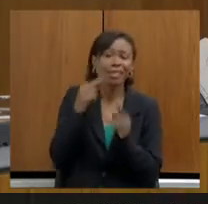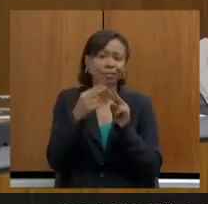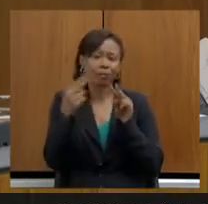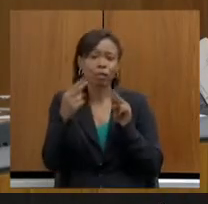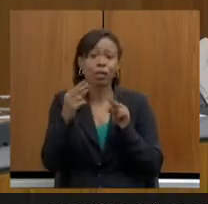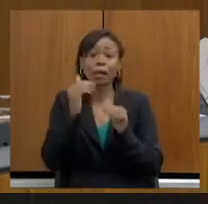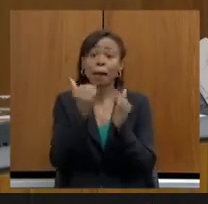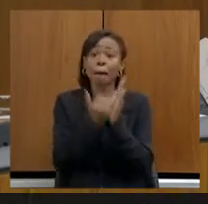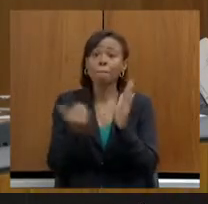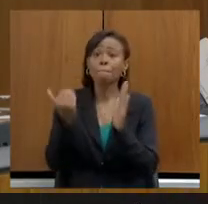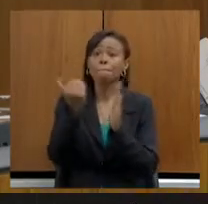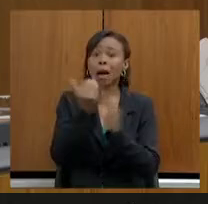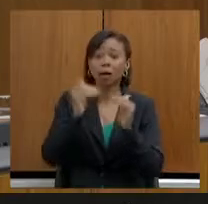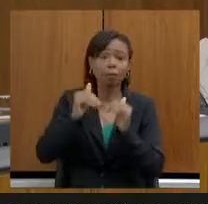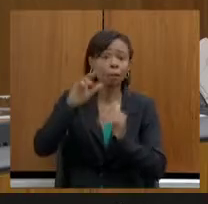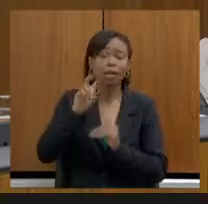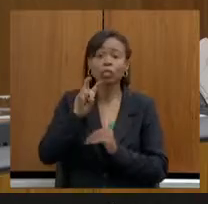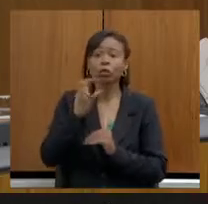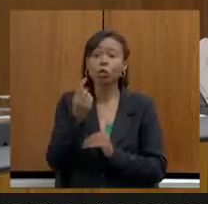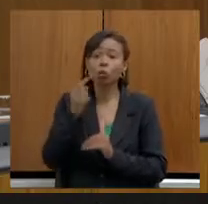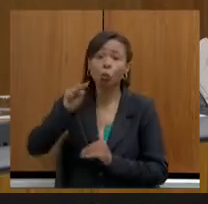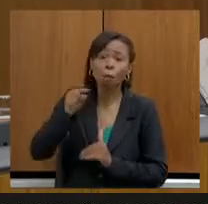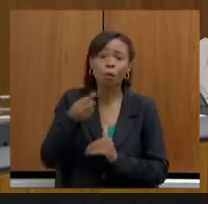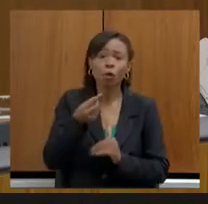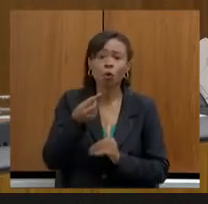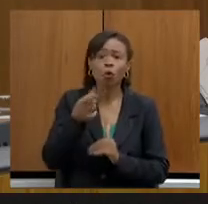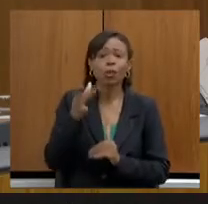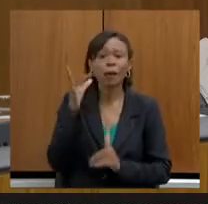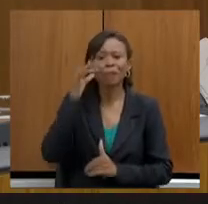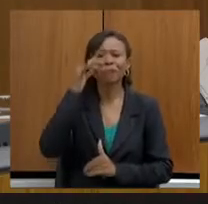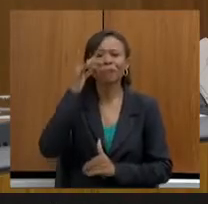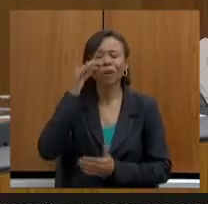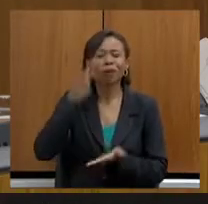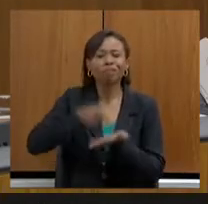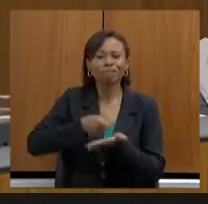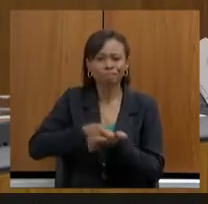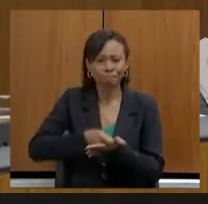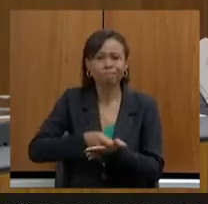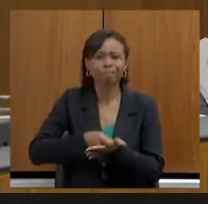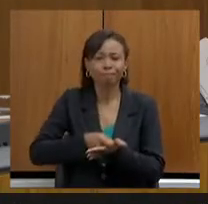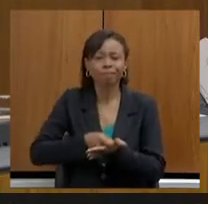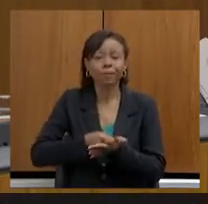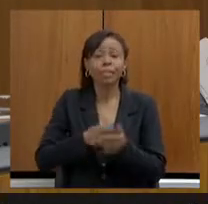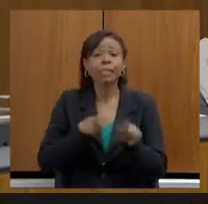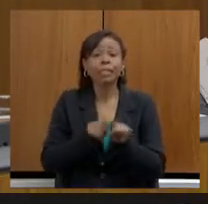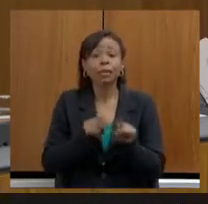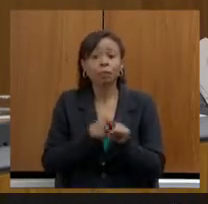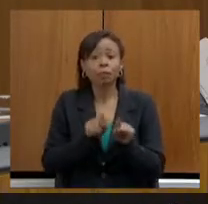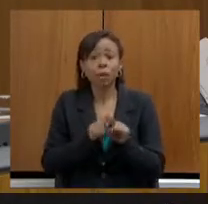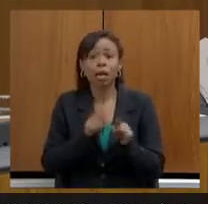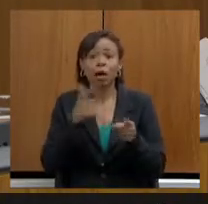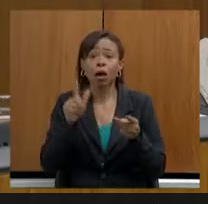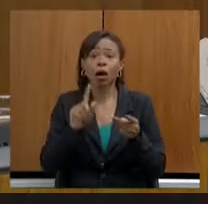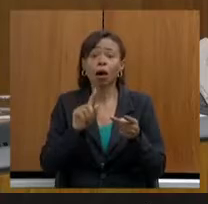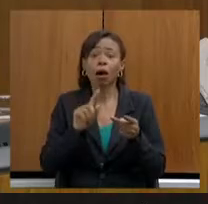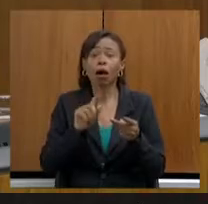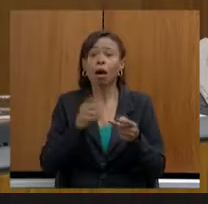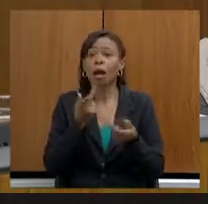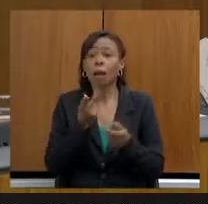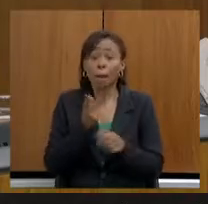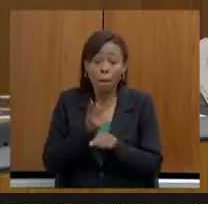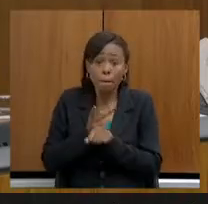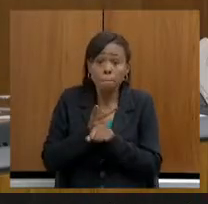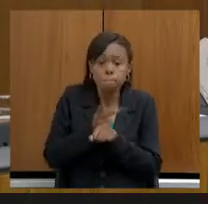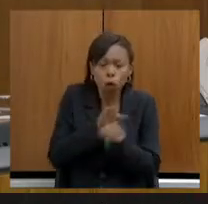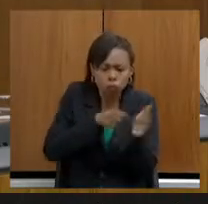51 mil quando se tornou presencialmente obrigatório certo além desse ponto adicionalmente a busca ativa